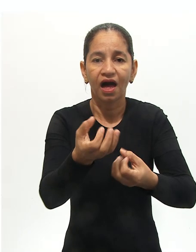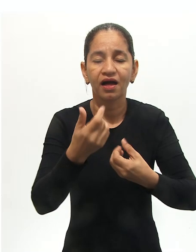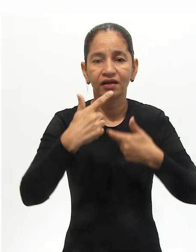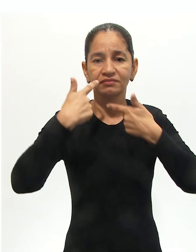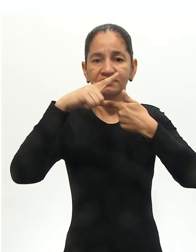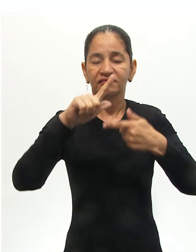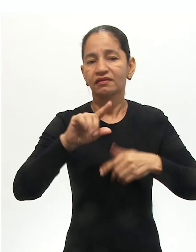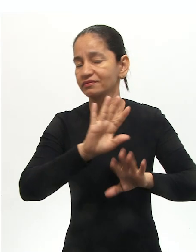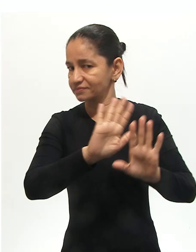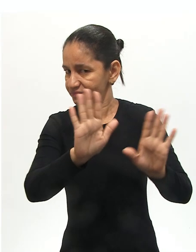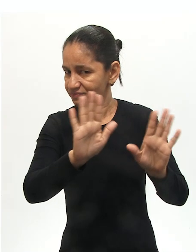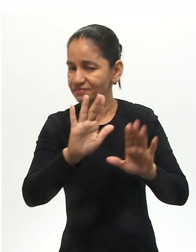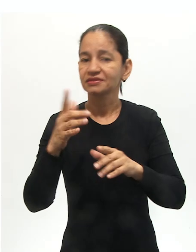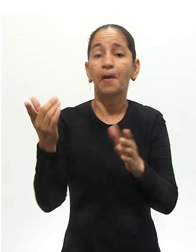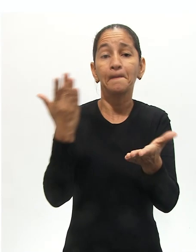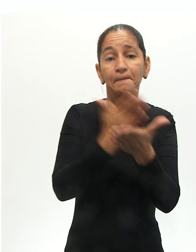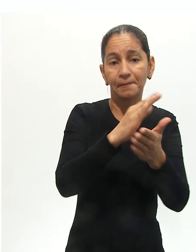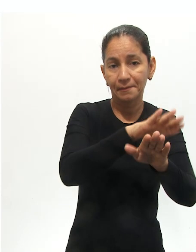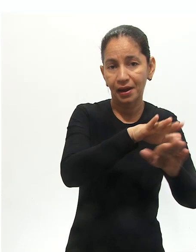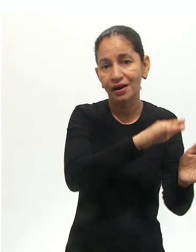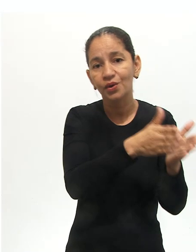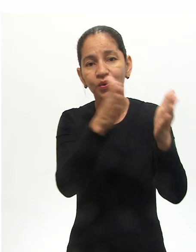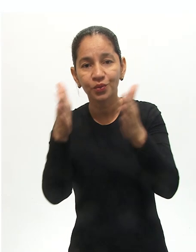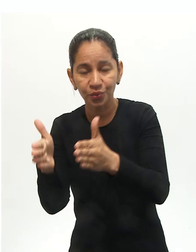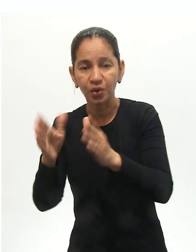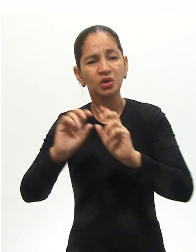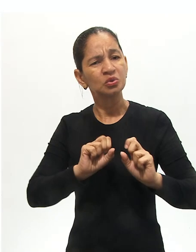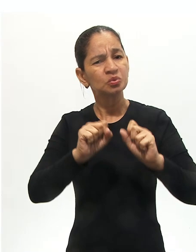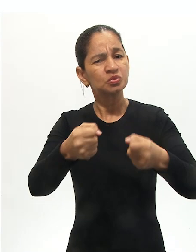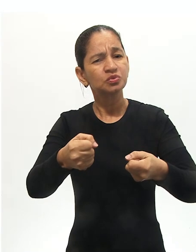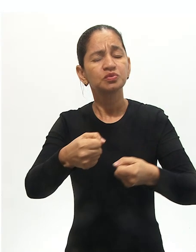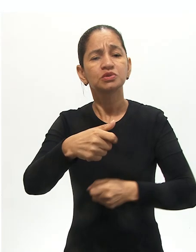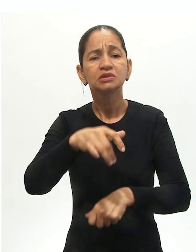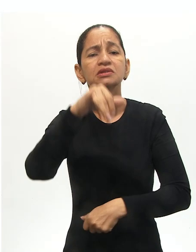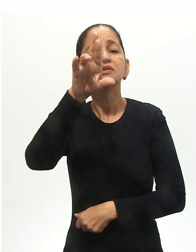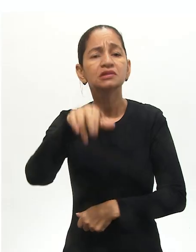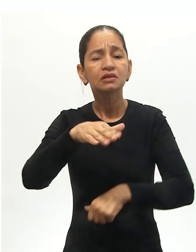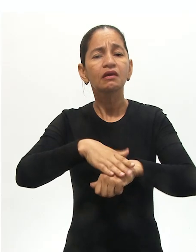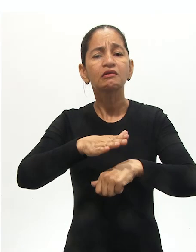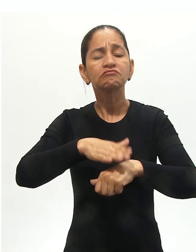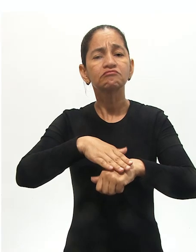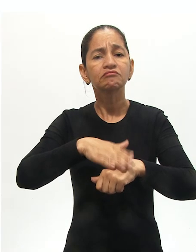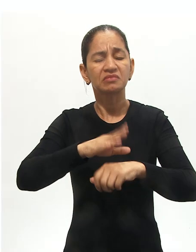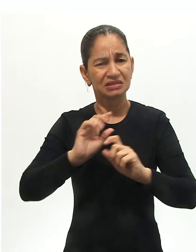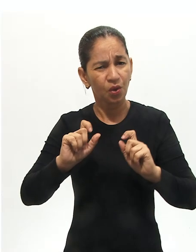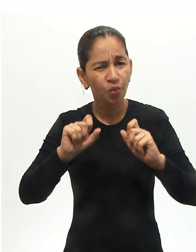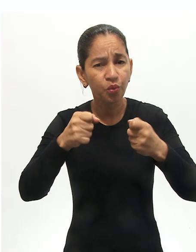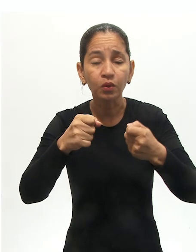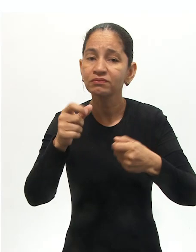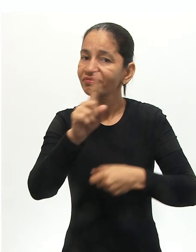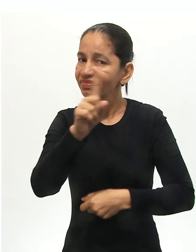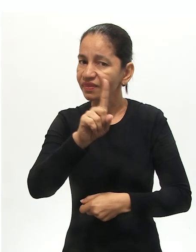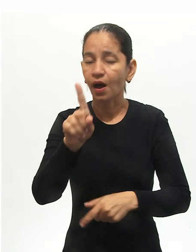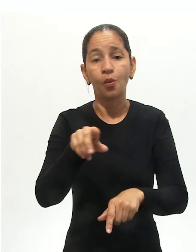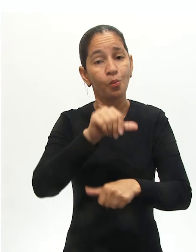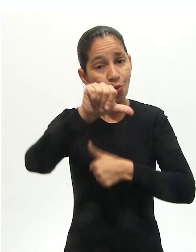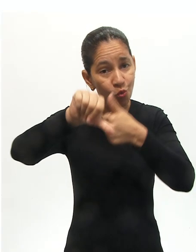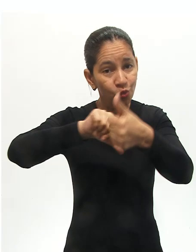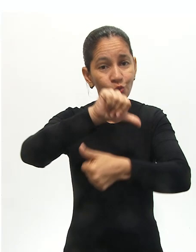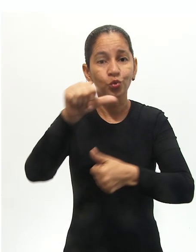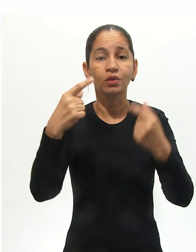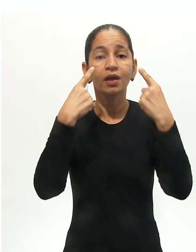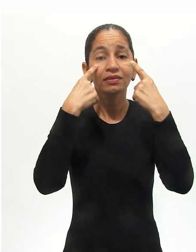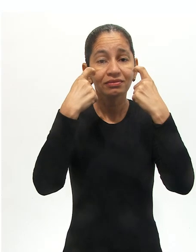ensino tradicional para o psicológico, do esforço para o interesse do